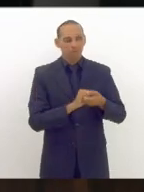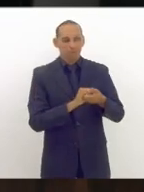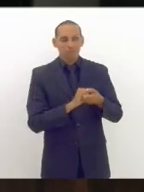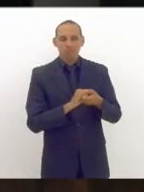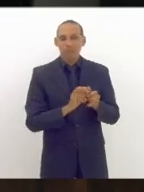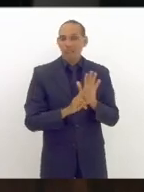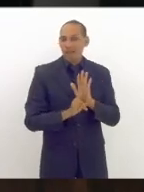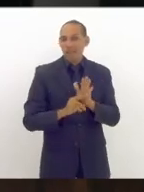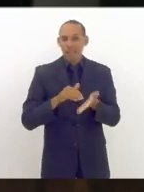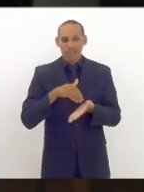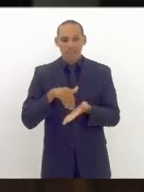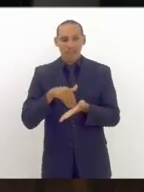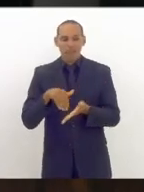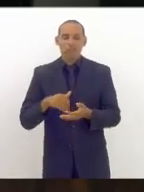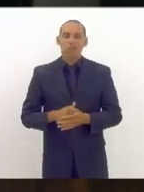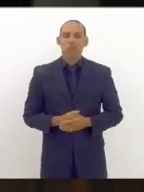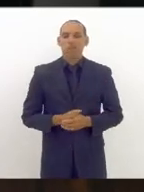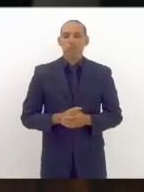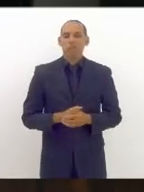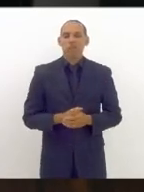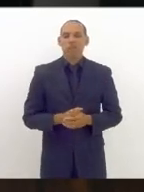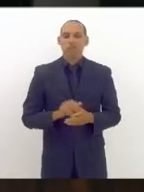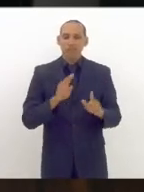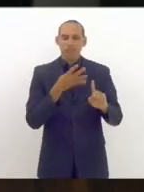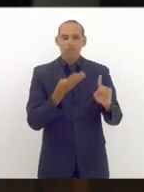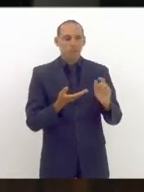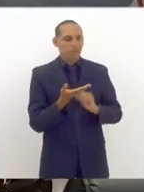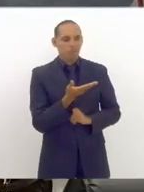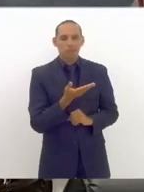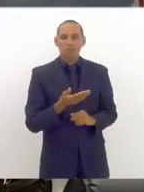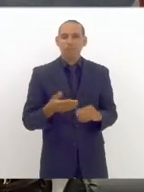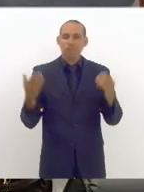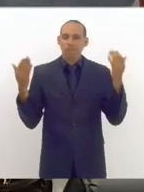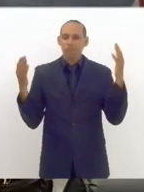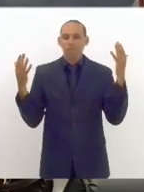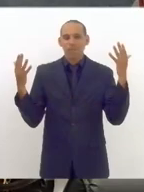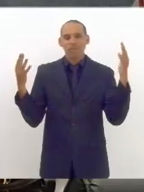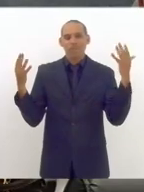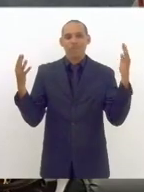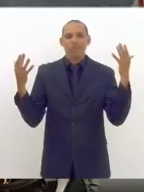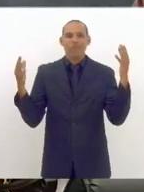secretaria ao nosso homenageado.